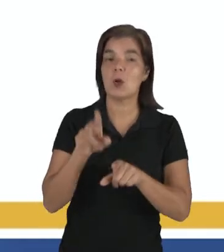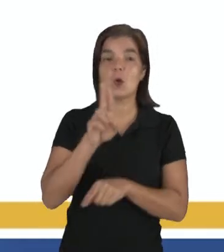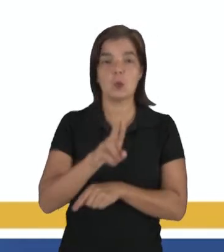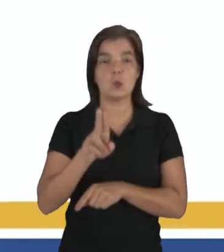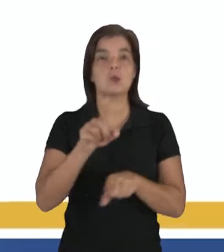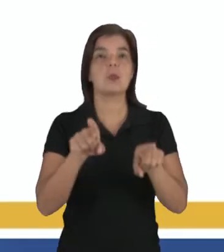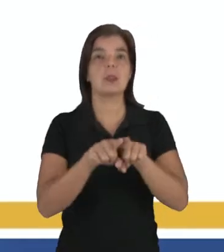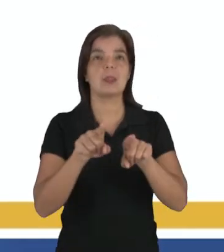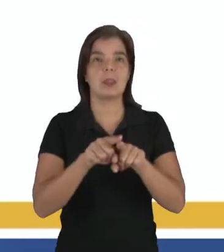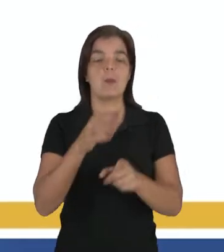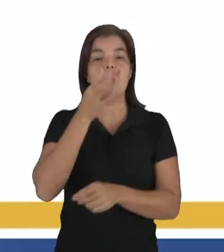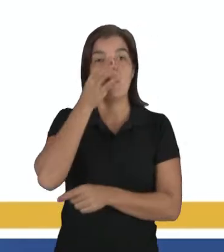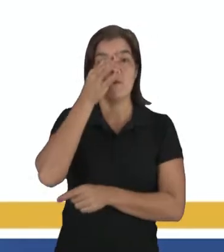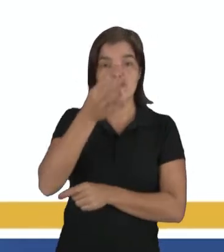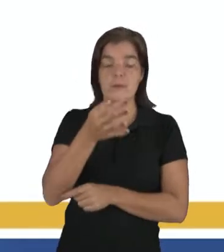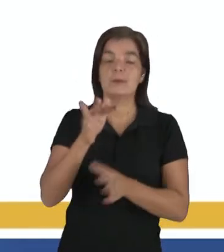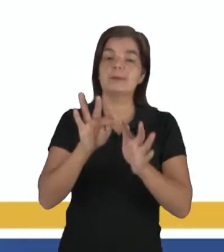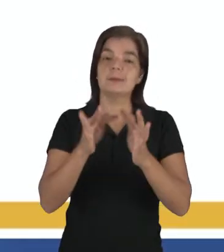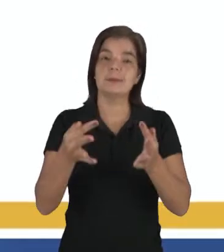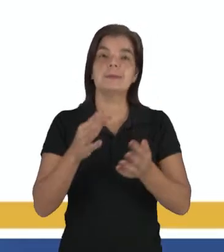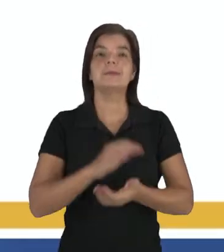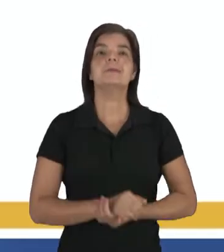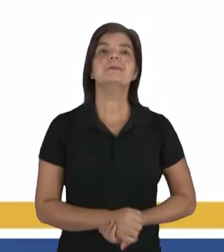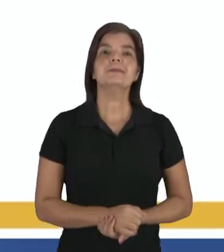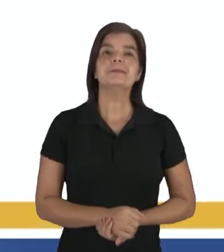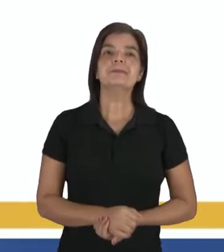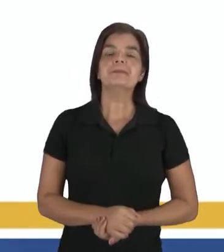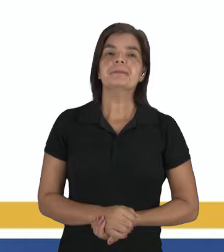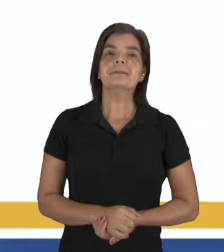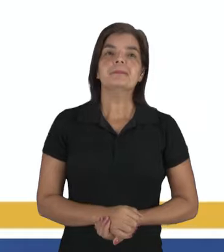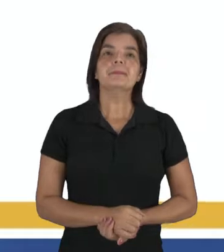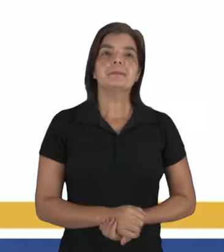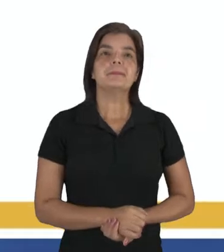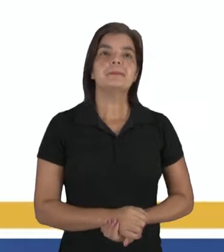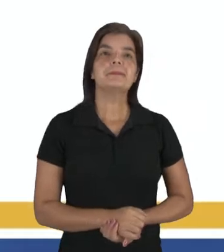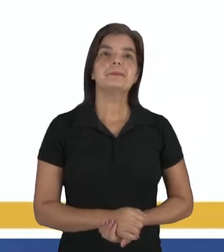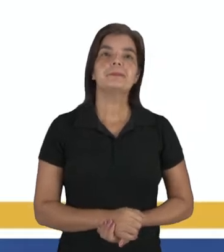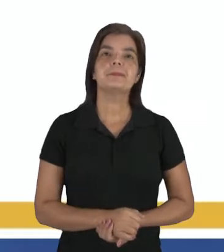gente usa também esse futuro com o going to, right?